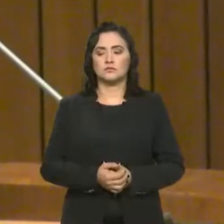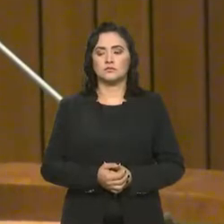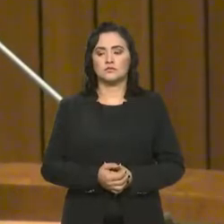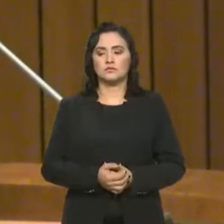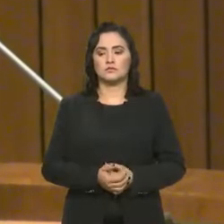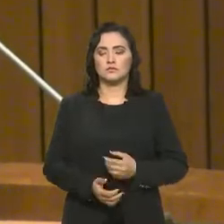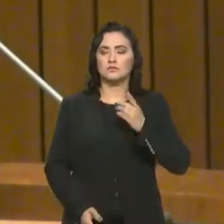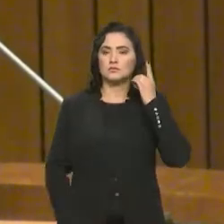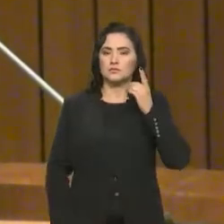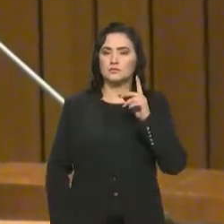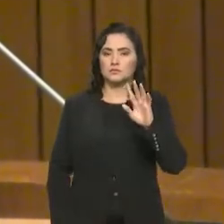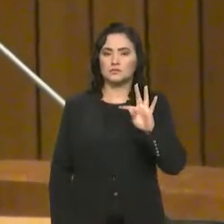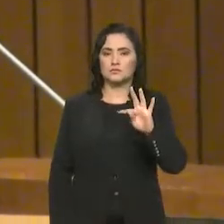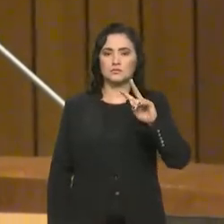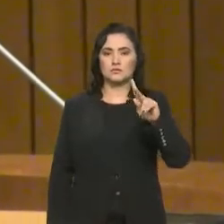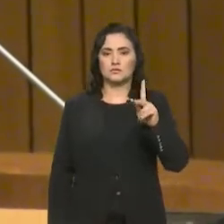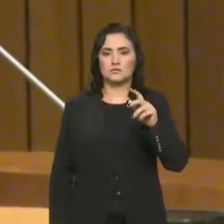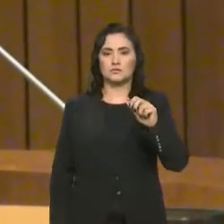Thaisa,